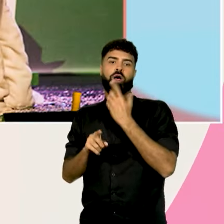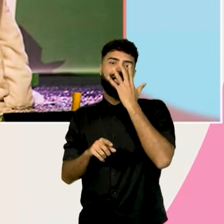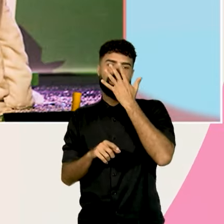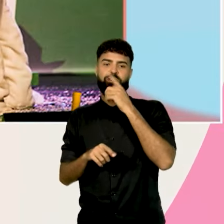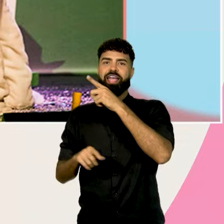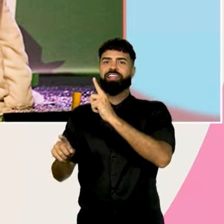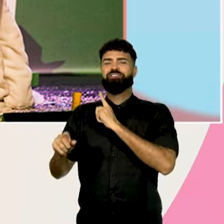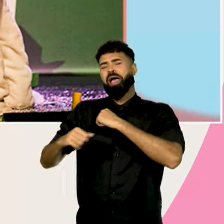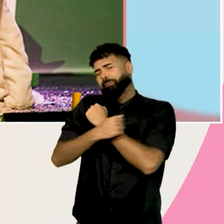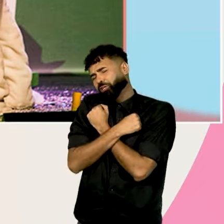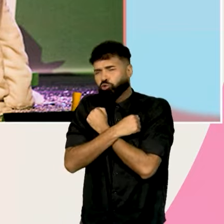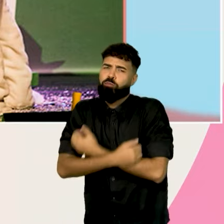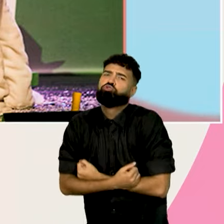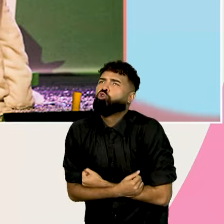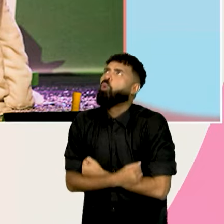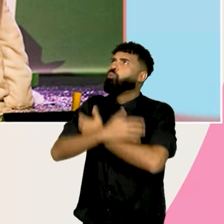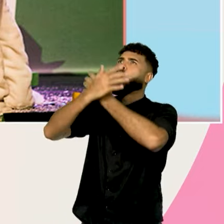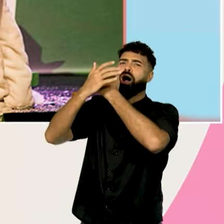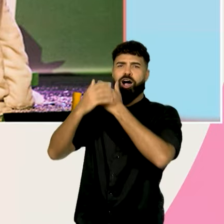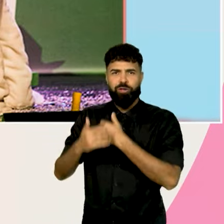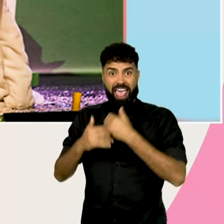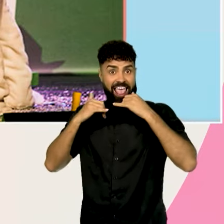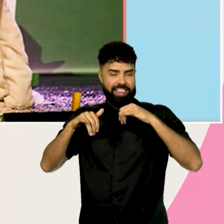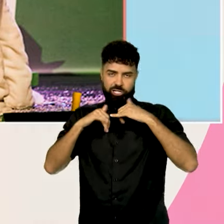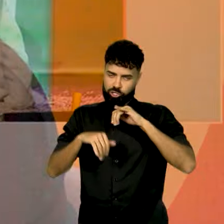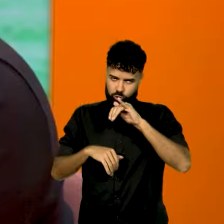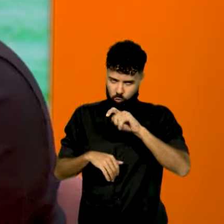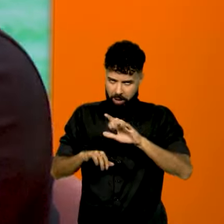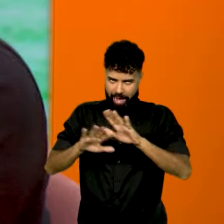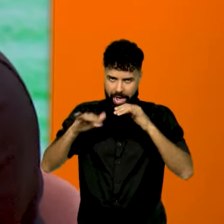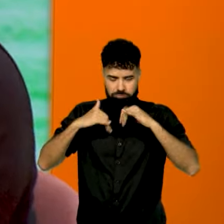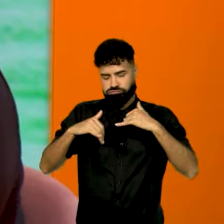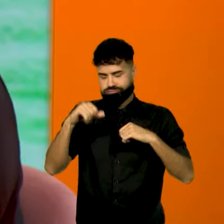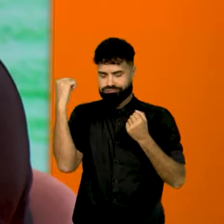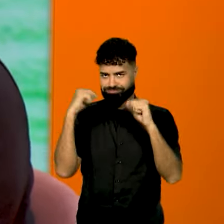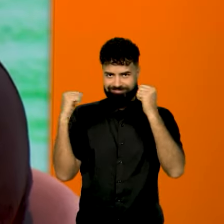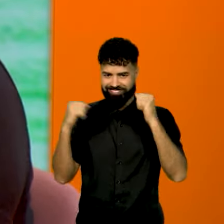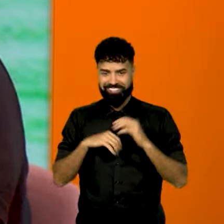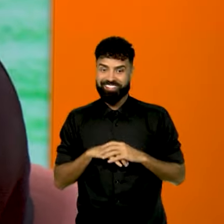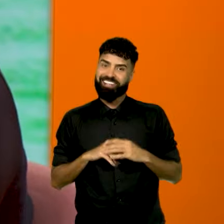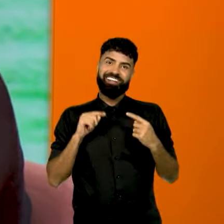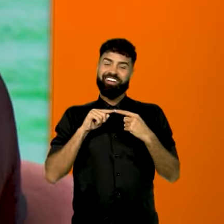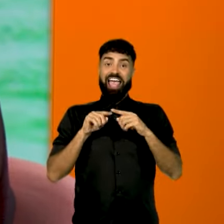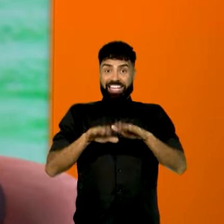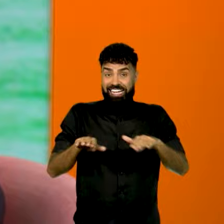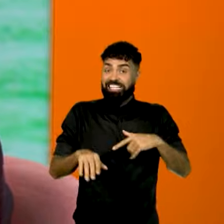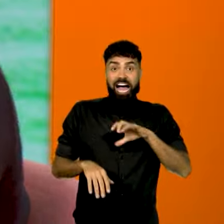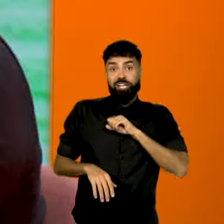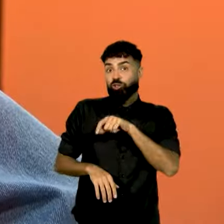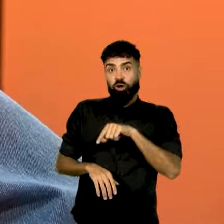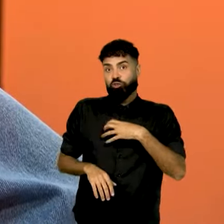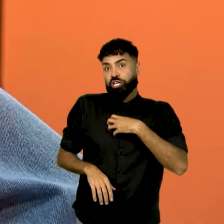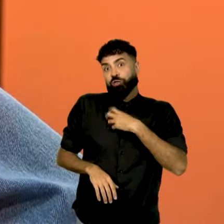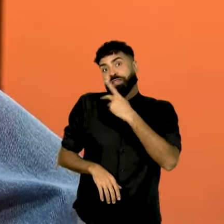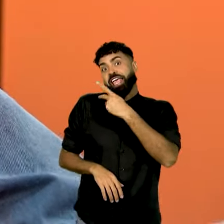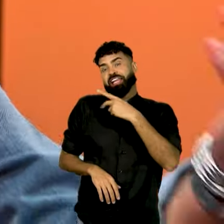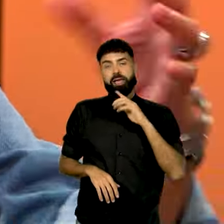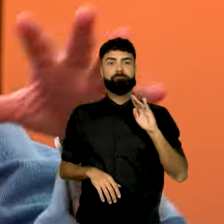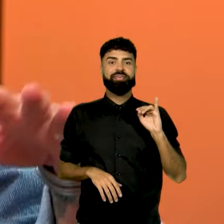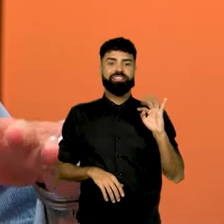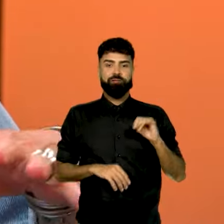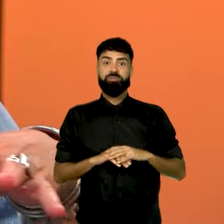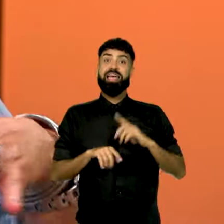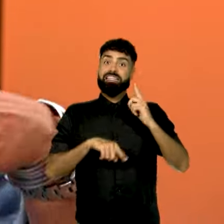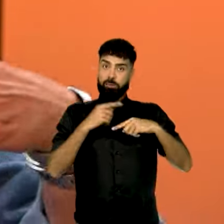deu um abraço, jogou pro alto. Ele, naquela energia do João. Então ele é um Bita assim que as crianças amam. Né? Amam! Não, depois que